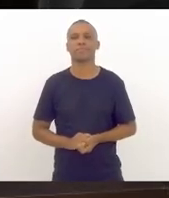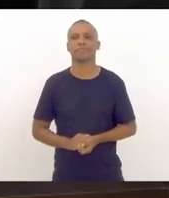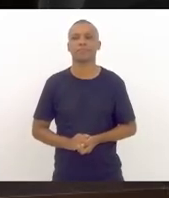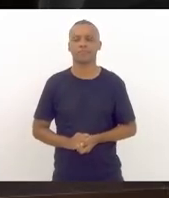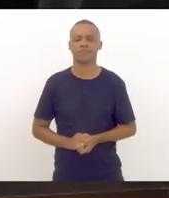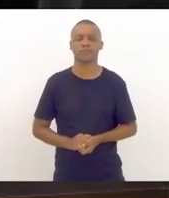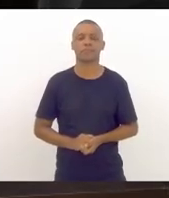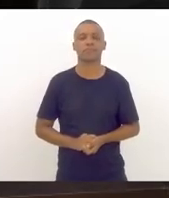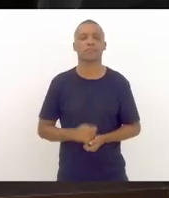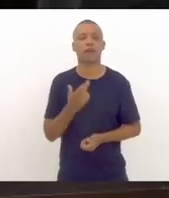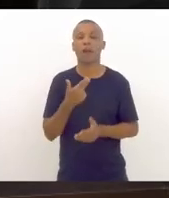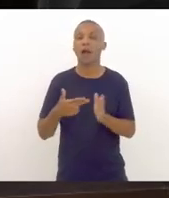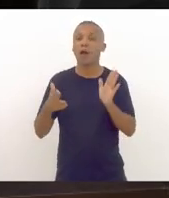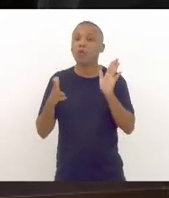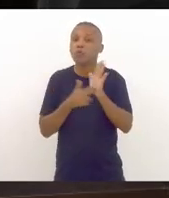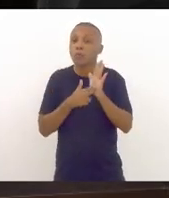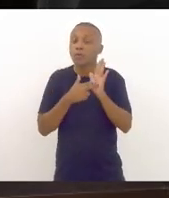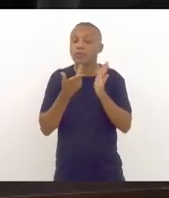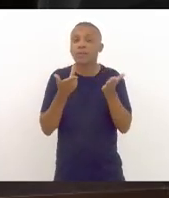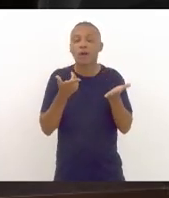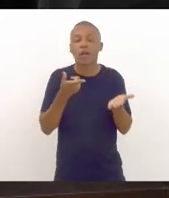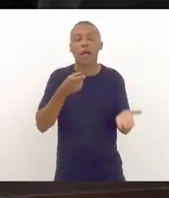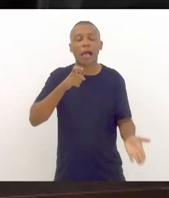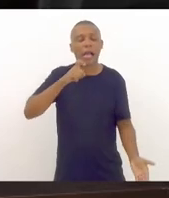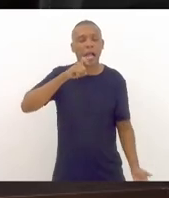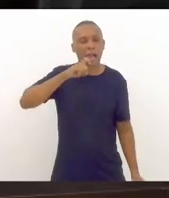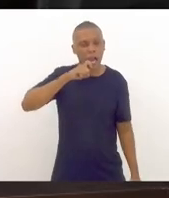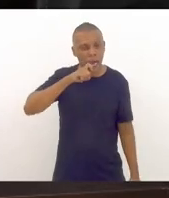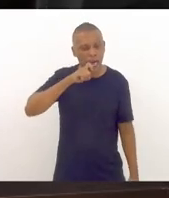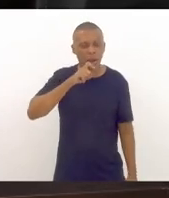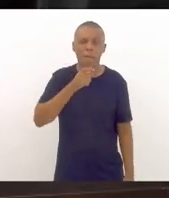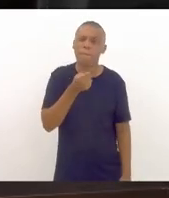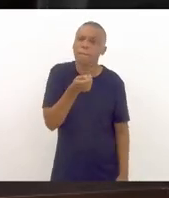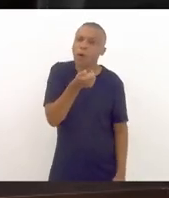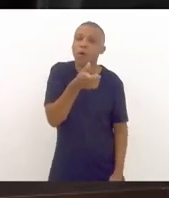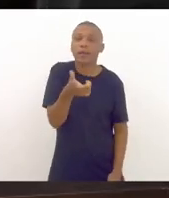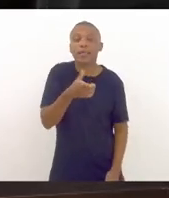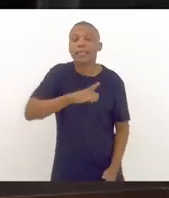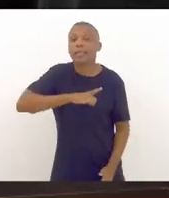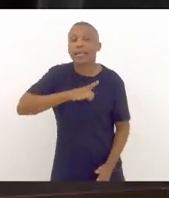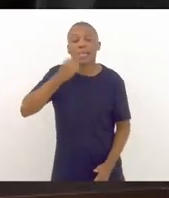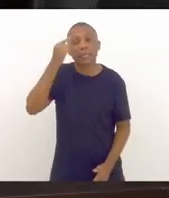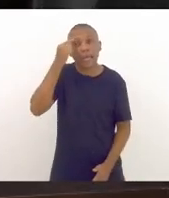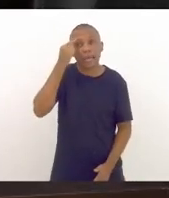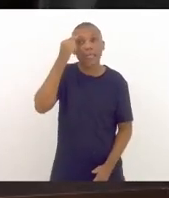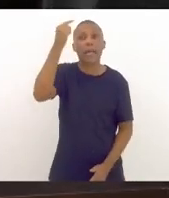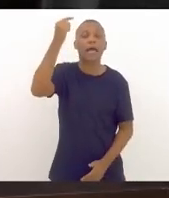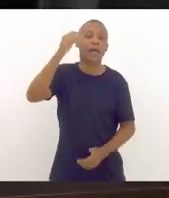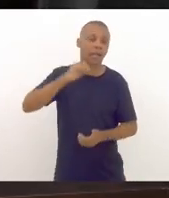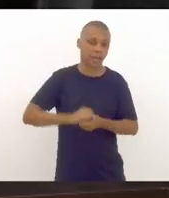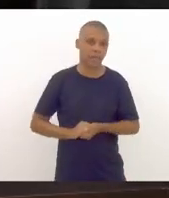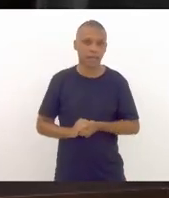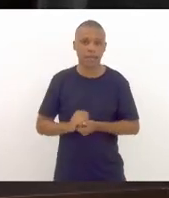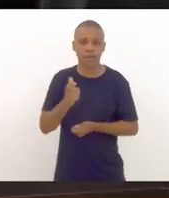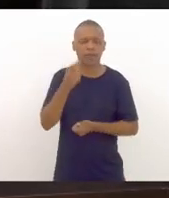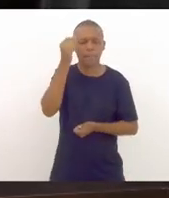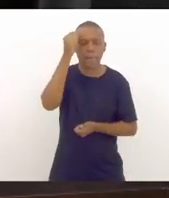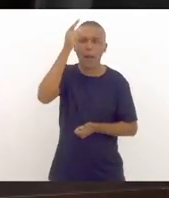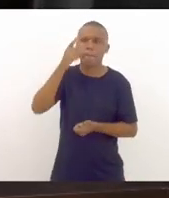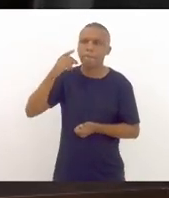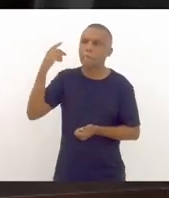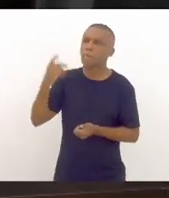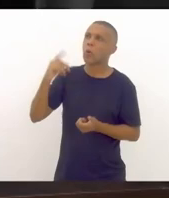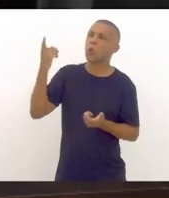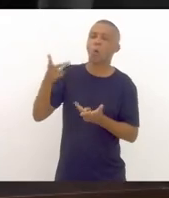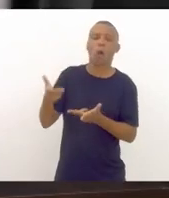eu confesso que eu estou um pouco com inveja. Eu gostaria de ter tido essa ideia, eu gostaria de ter tido essa sacada.